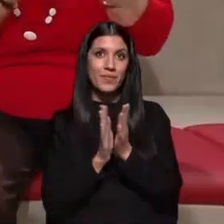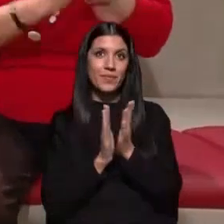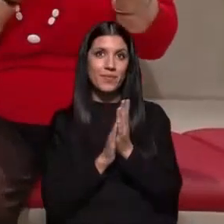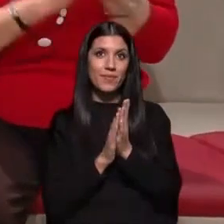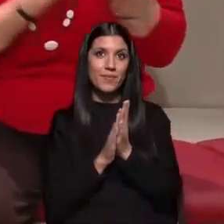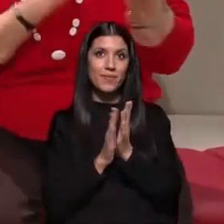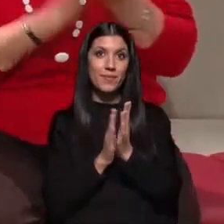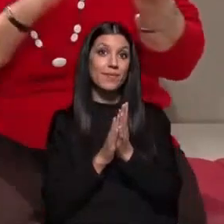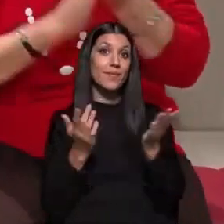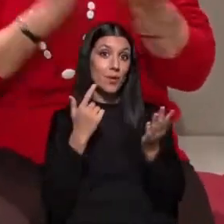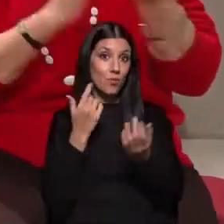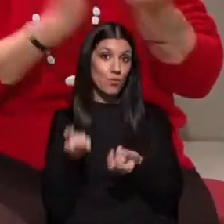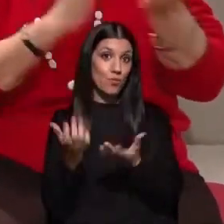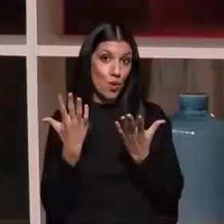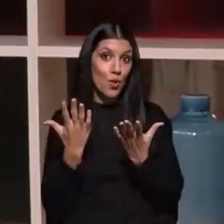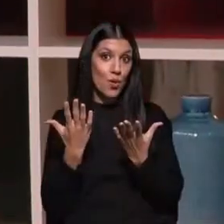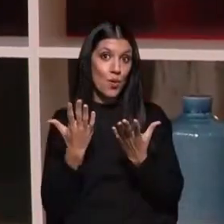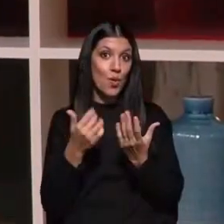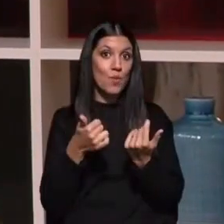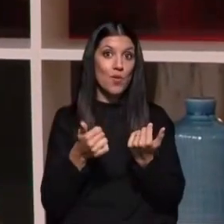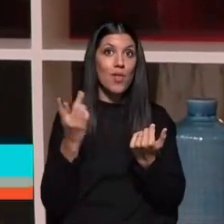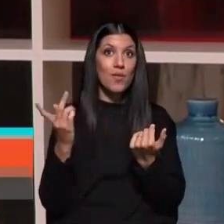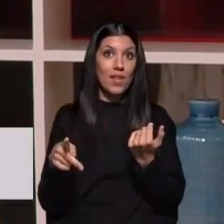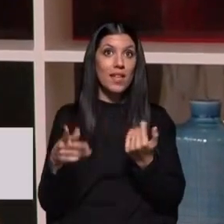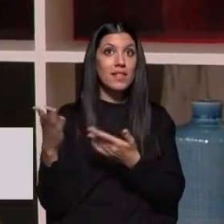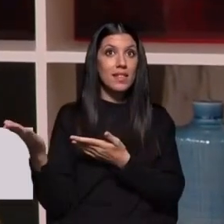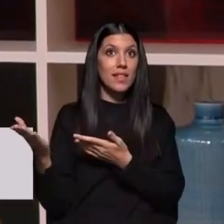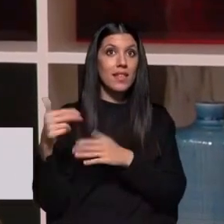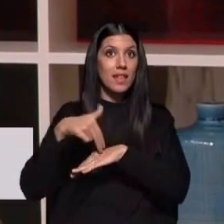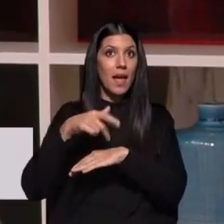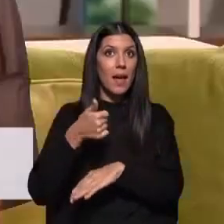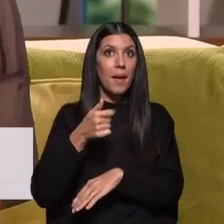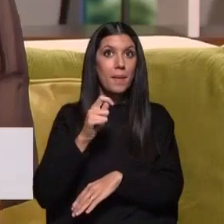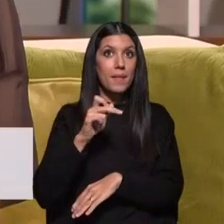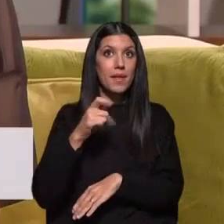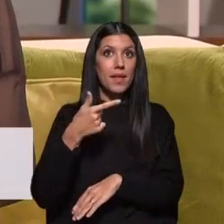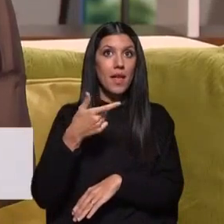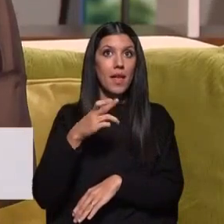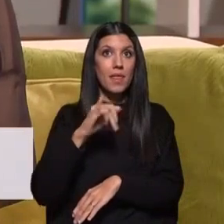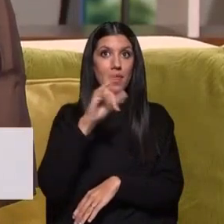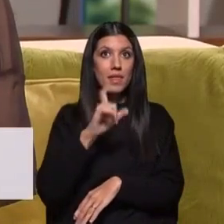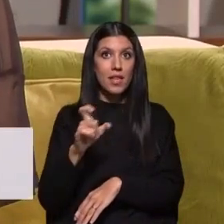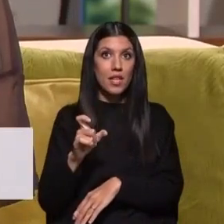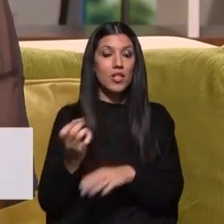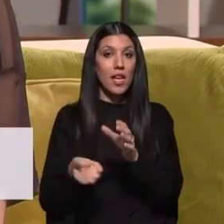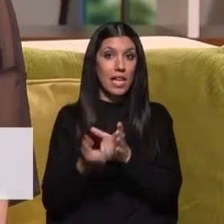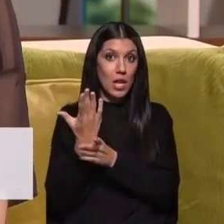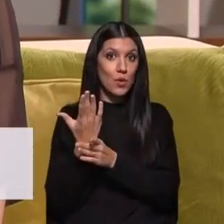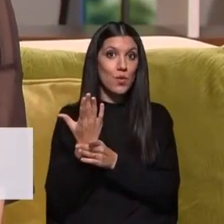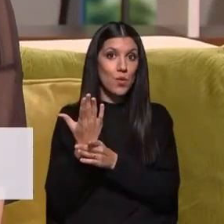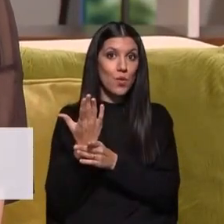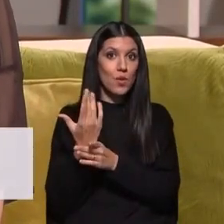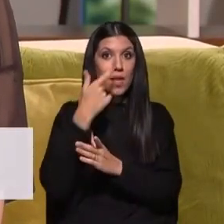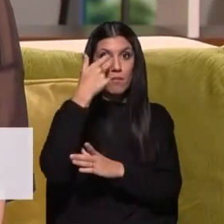Kids! Ora, aí estão eles maravilhosos, os Broadway Kids, e está aqui já a Beatriz Martins, que é a fundadora e que está aqui à frente deste